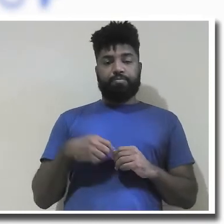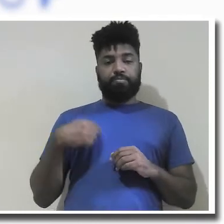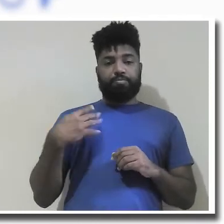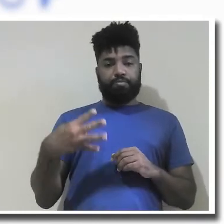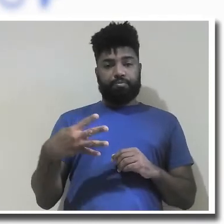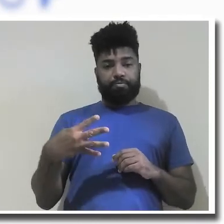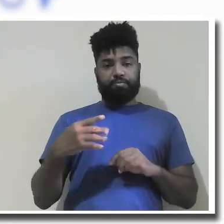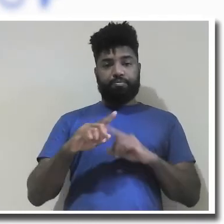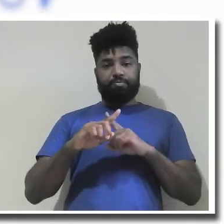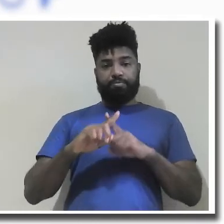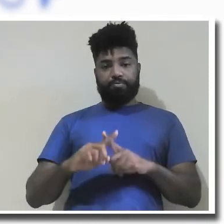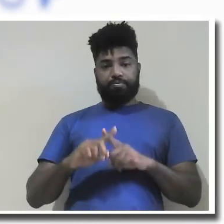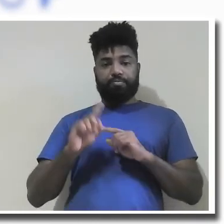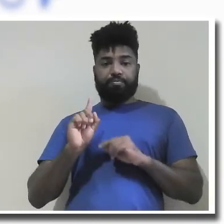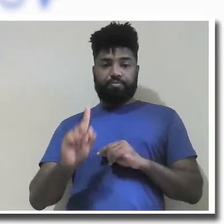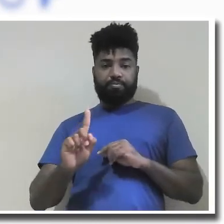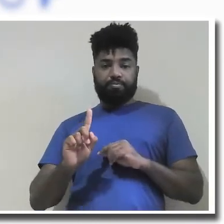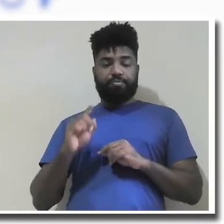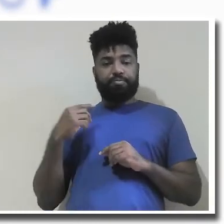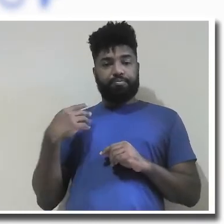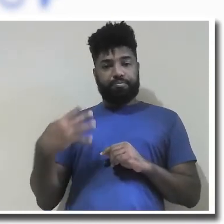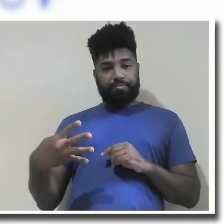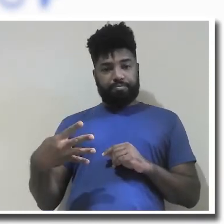4 vezes 1, 4.